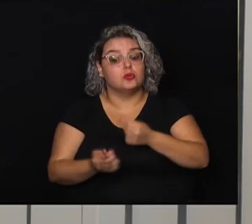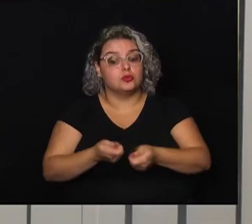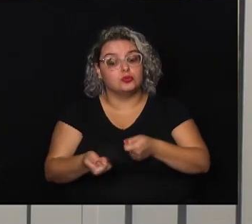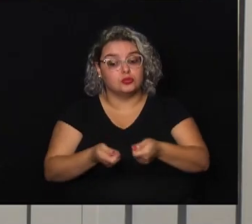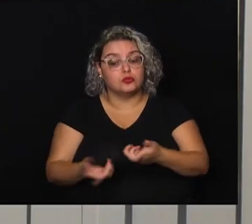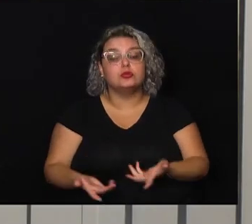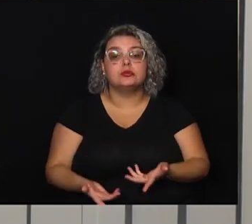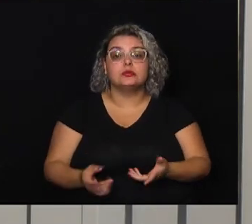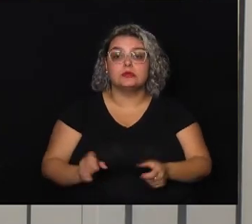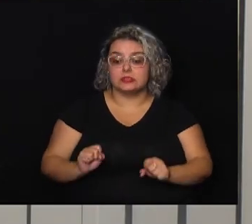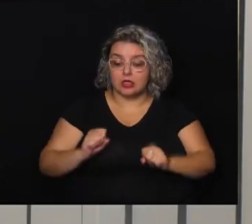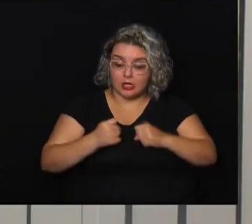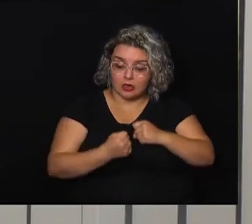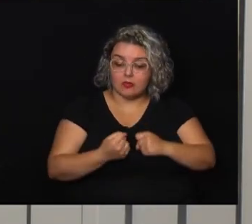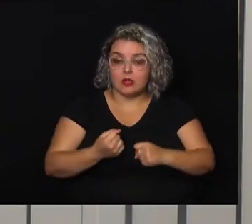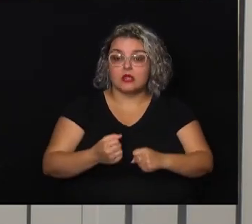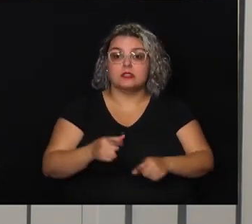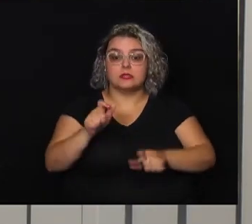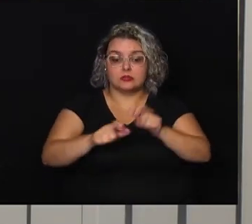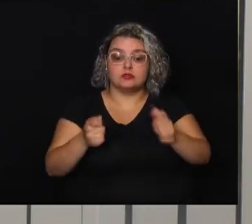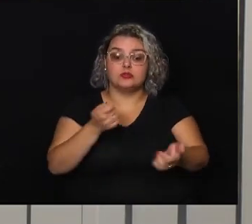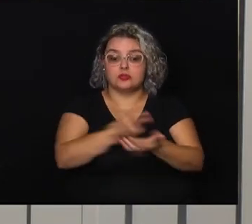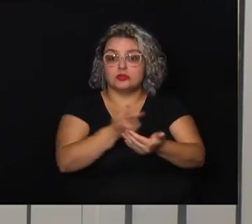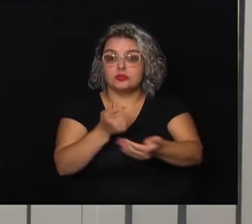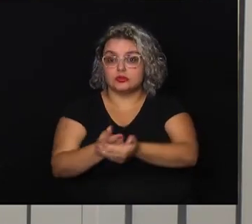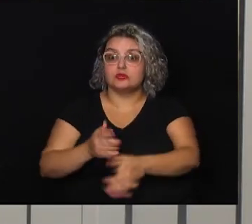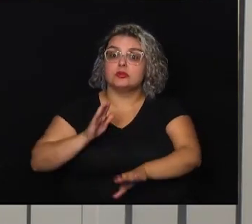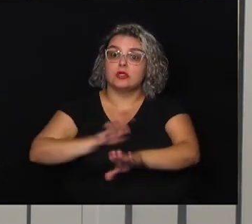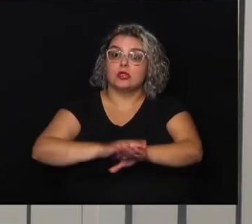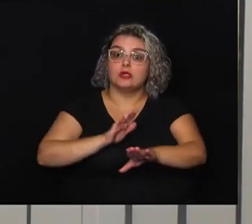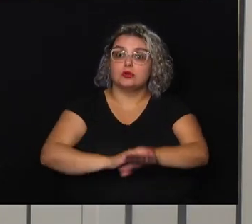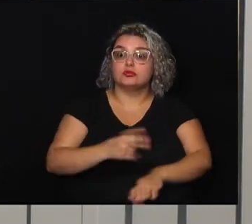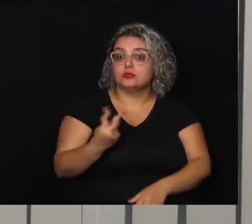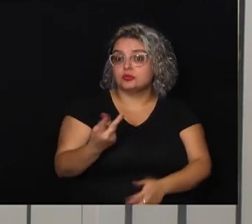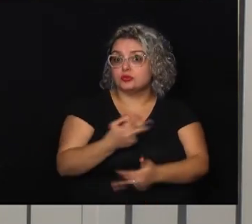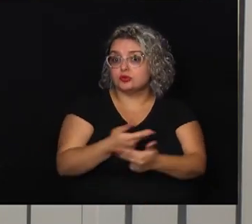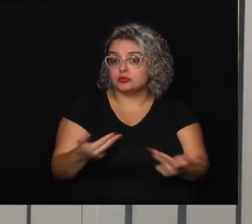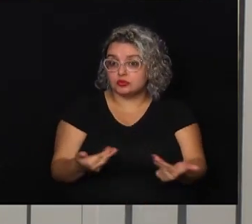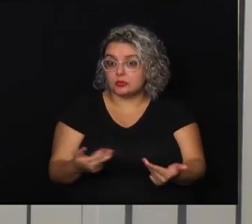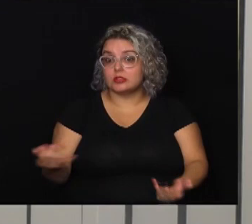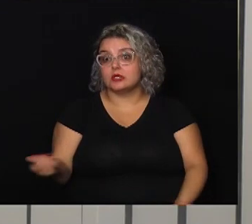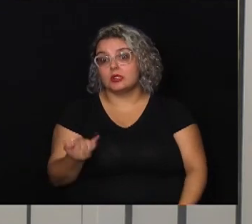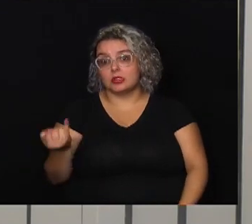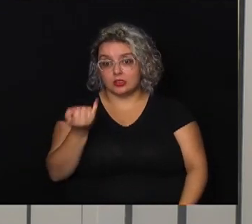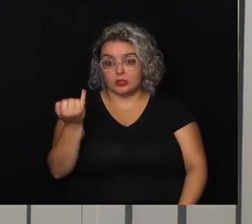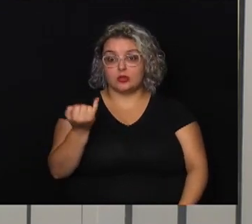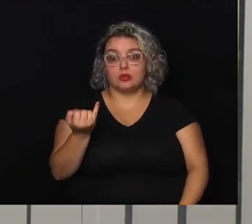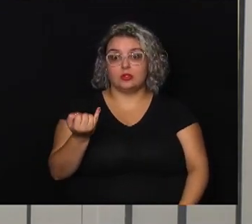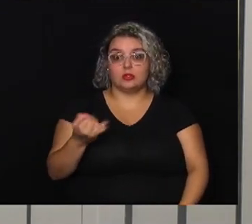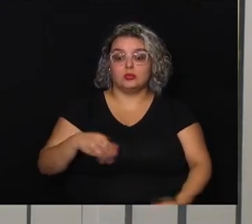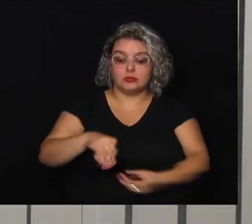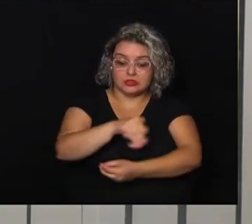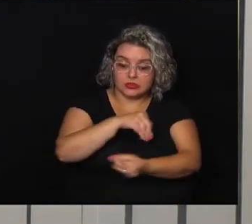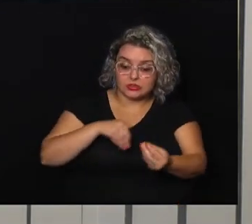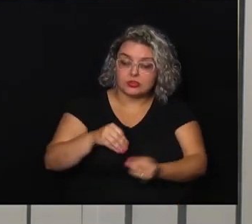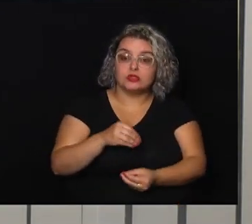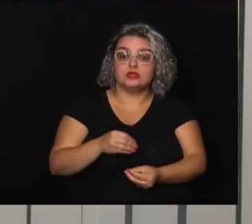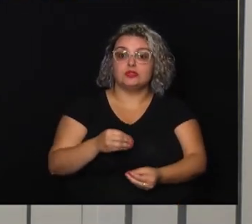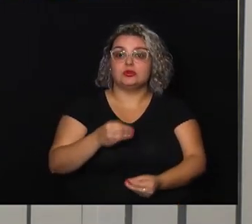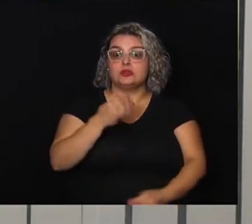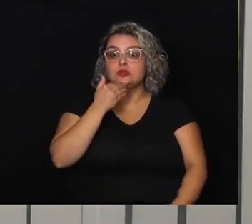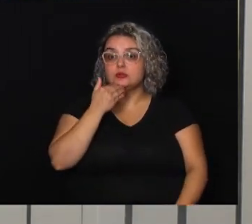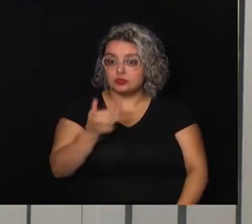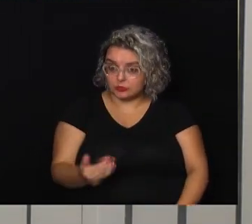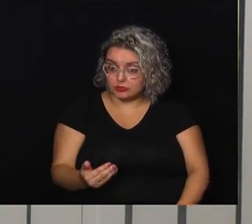do Consumidor aqui da Câmara atuou em 2 questões importantes que envolvem a cobrança da